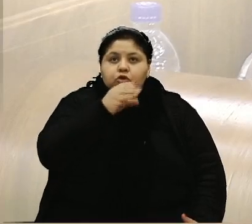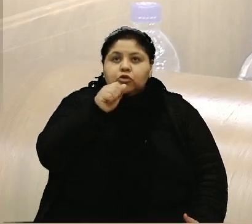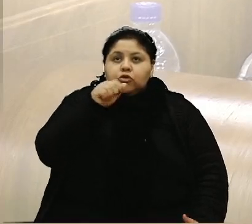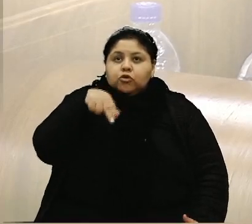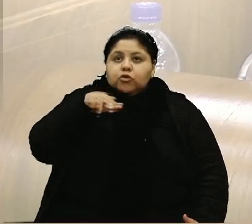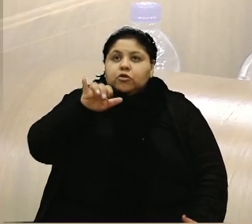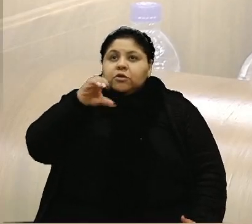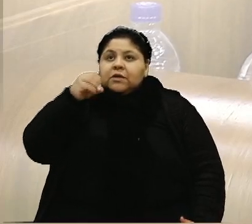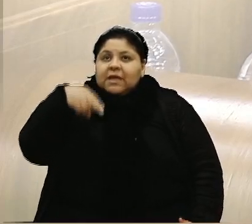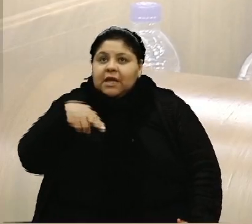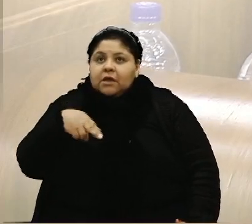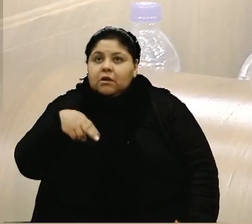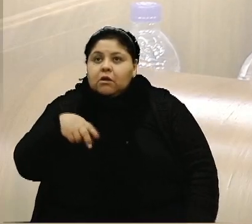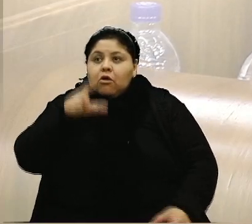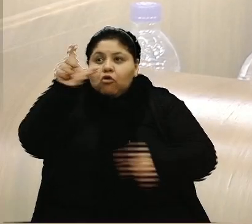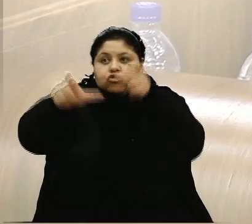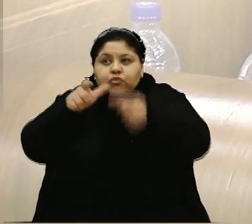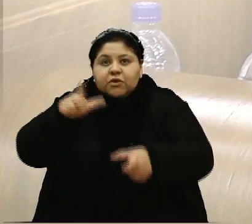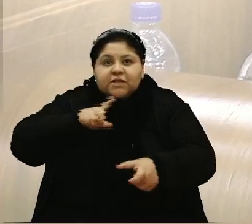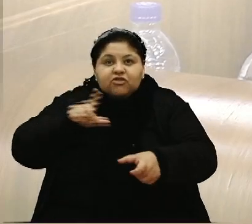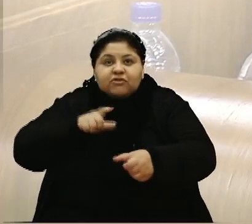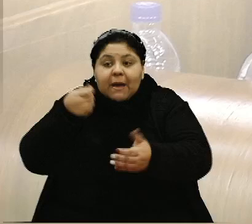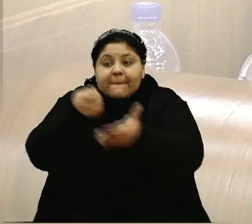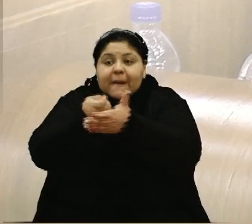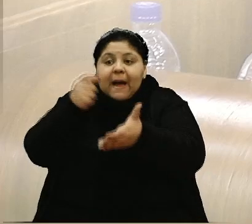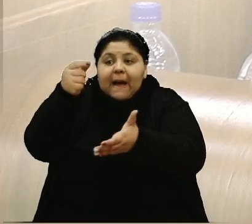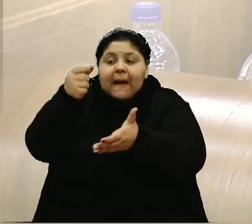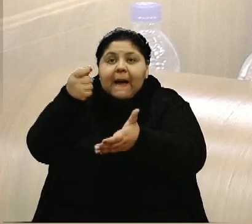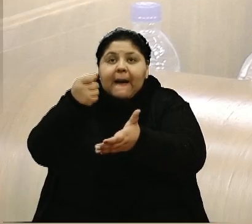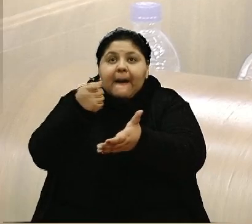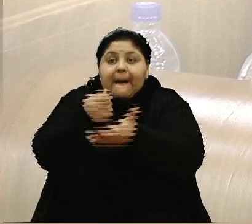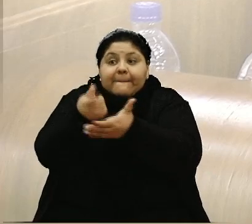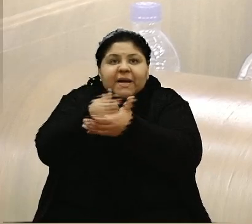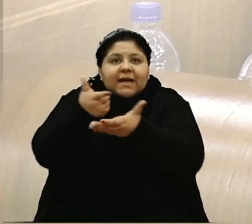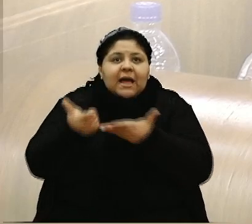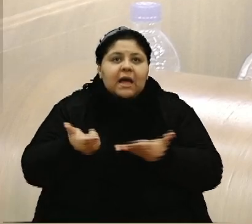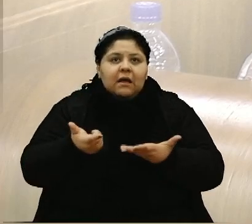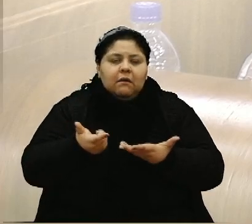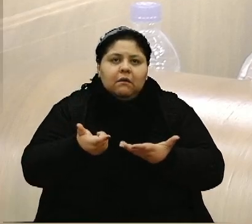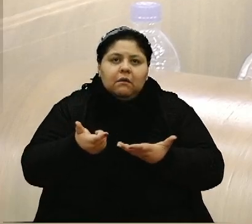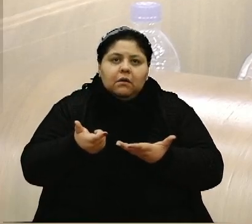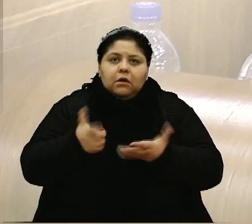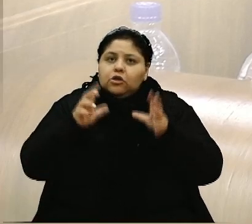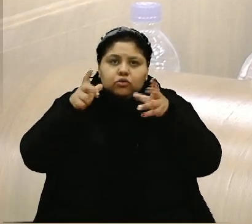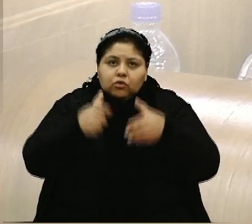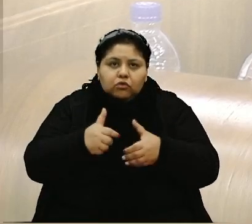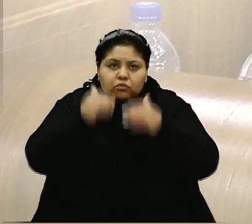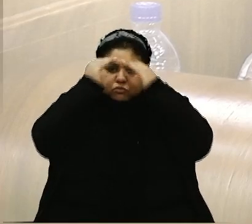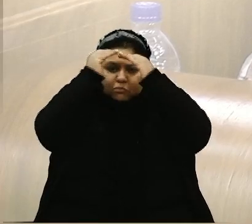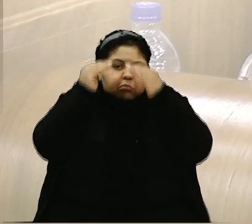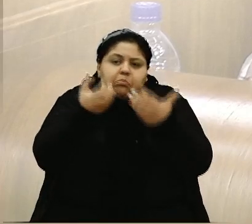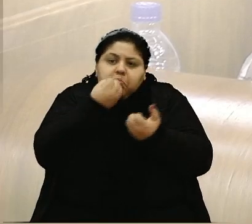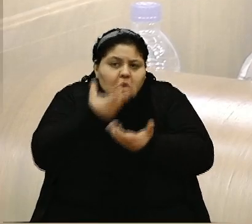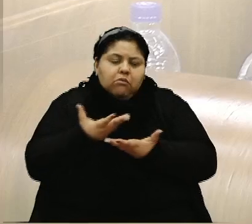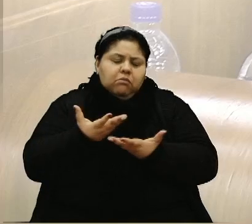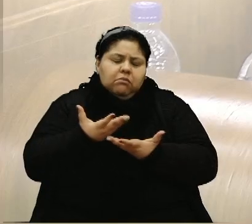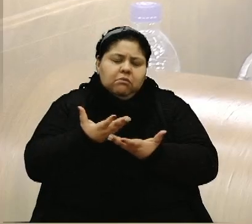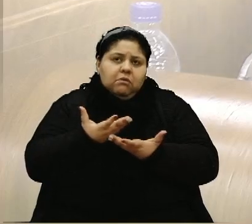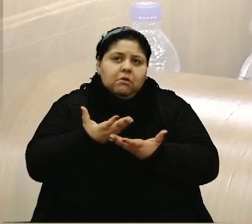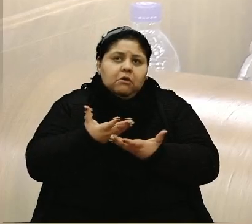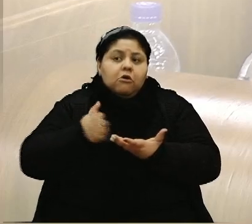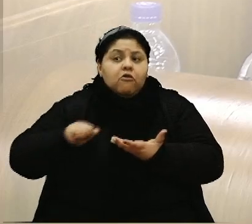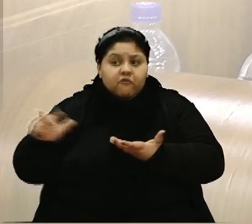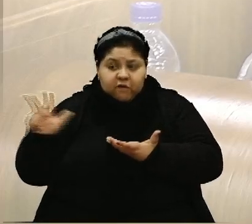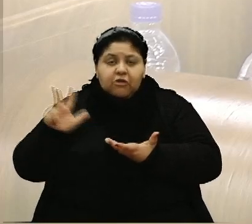comunitário, os moradores têm que ajudar a pagar o calçamento. E todo mundo lá concorda em pagar o calçamento. Então, valorizar sim que